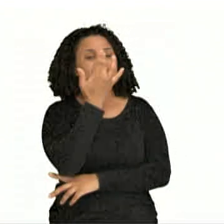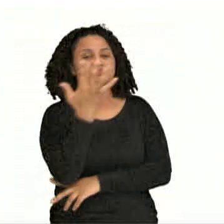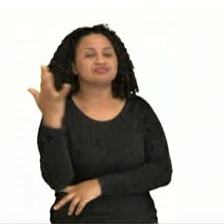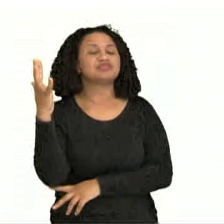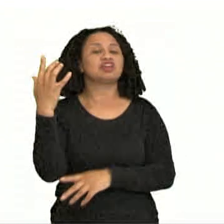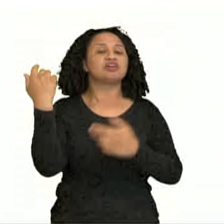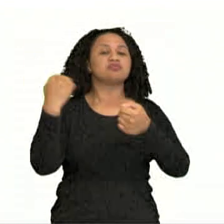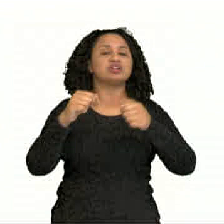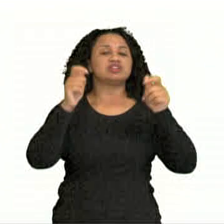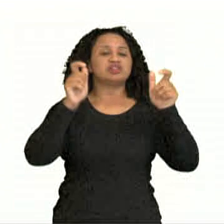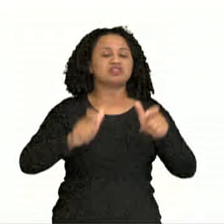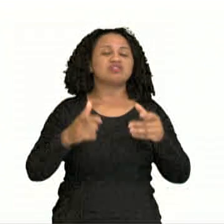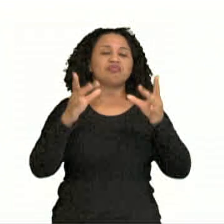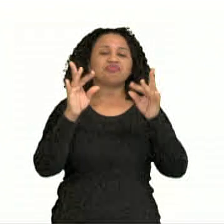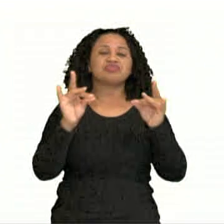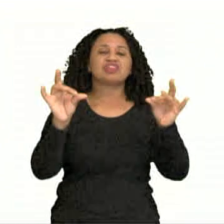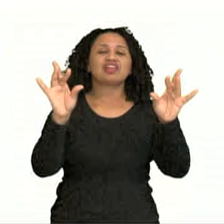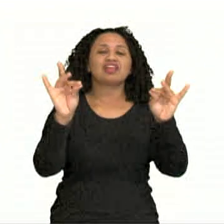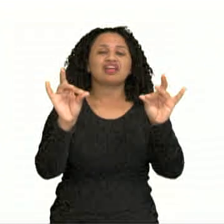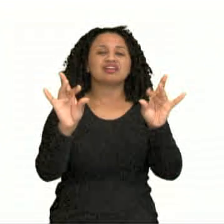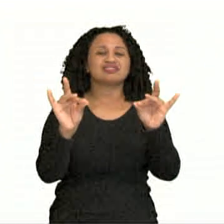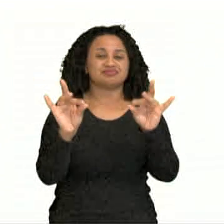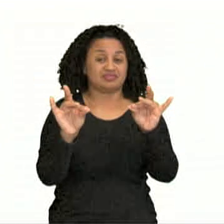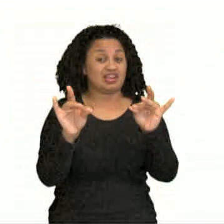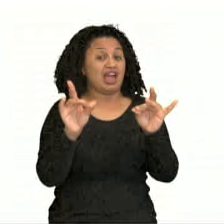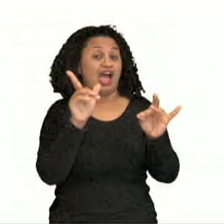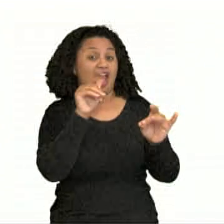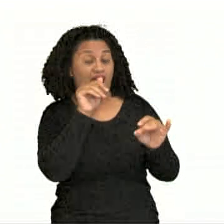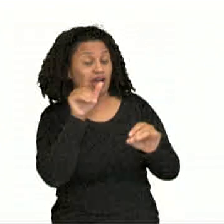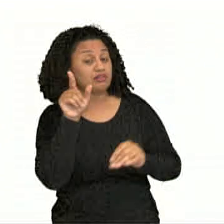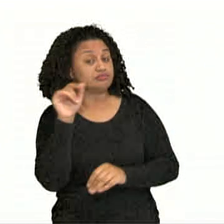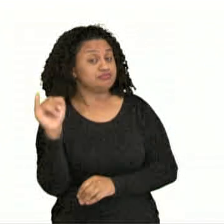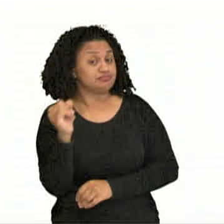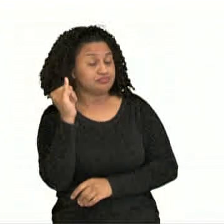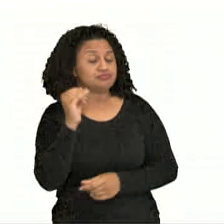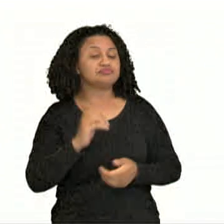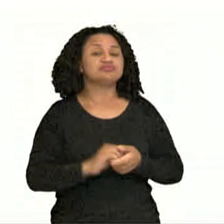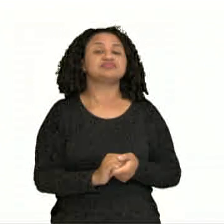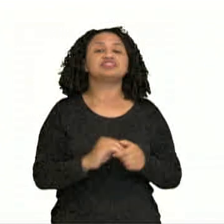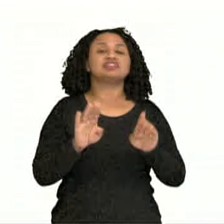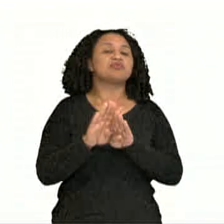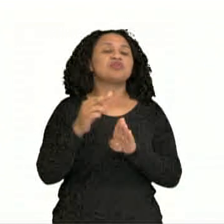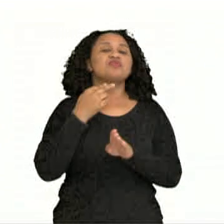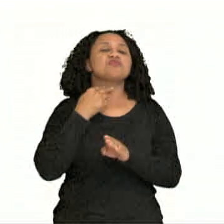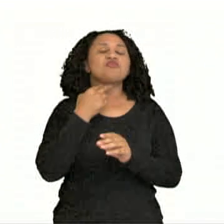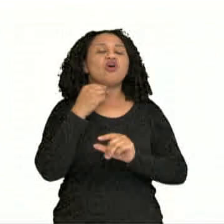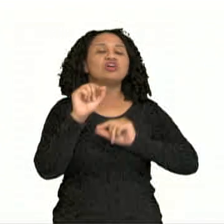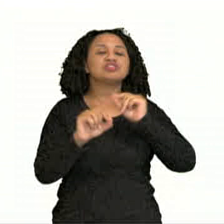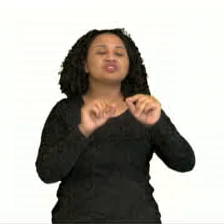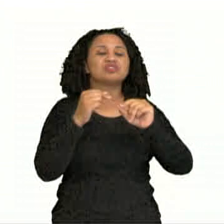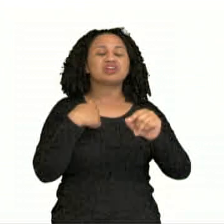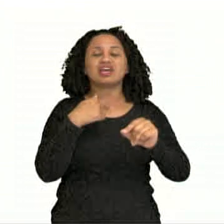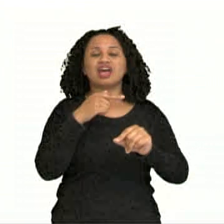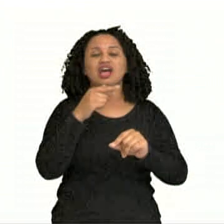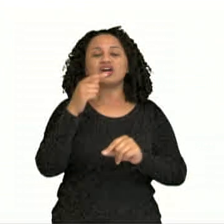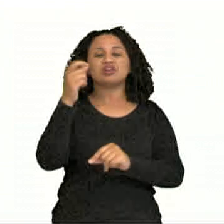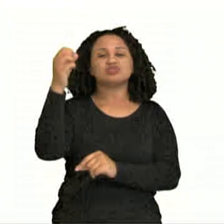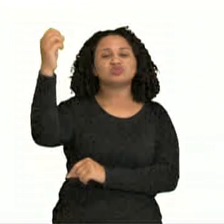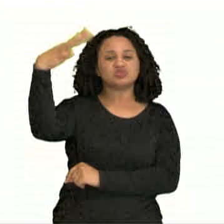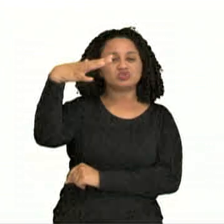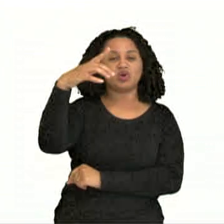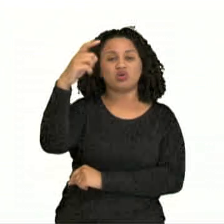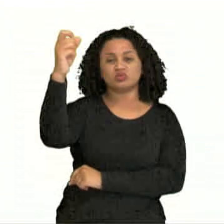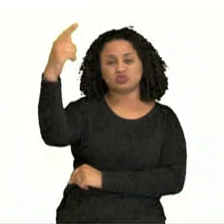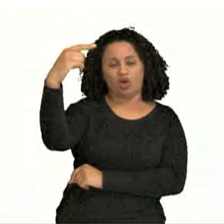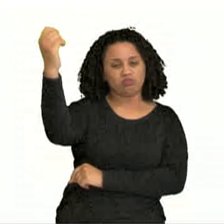do ambiente úmido, olha lá, água, importante, e não pode ter uma incidência muito direta da luminosidade do